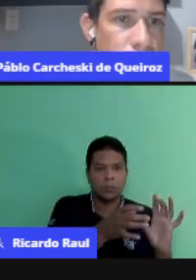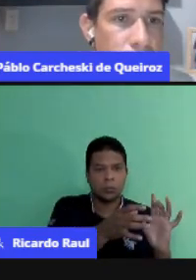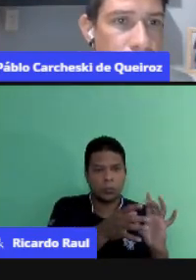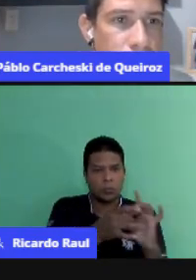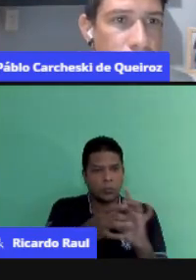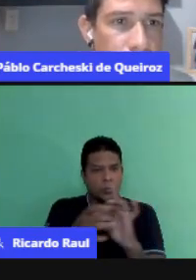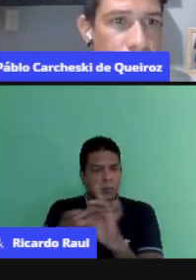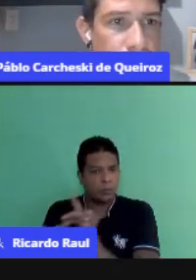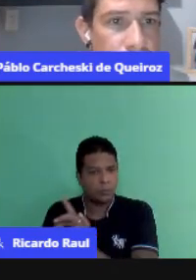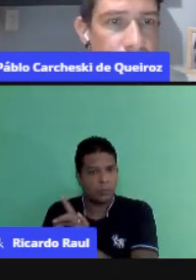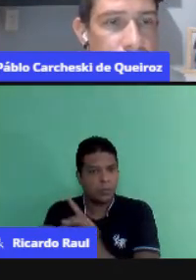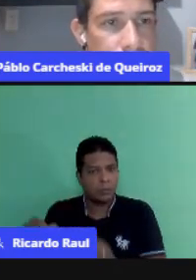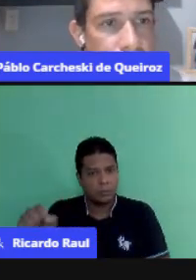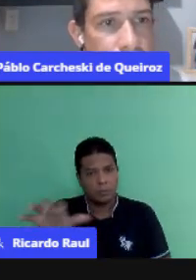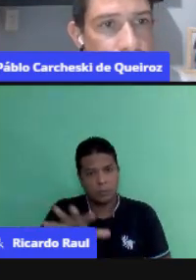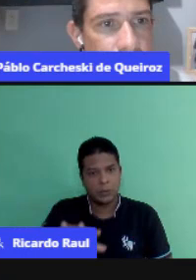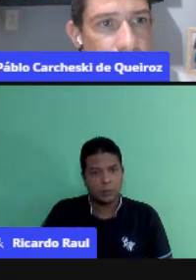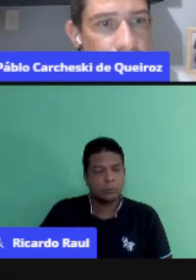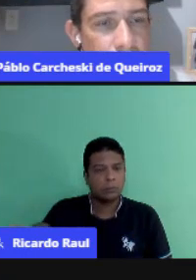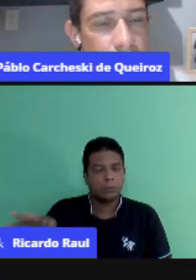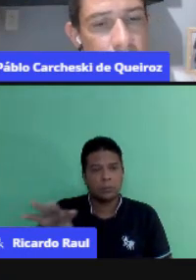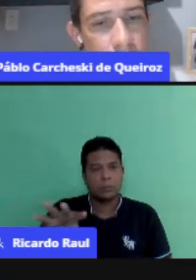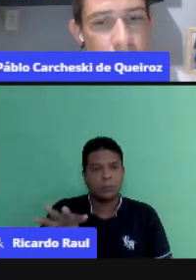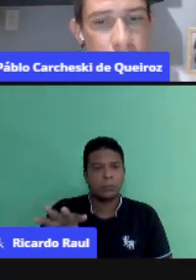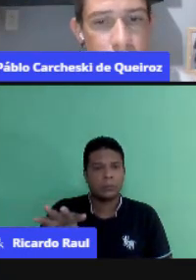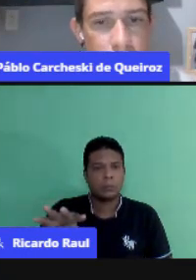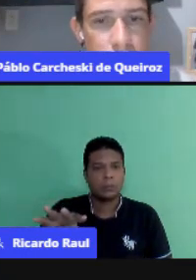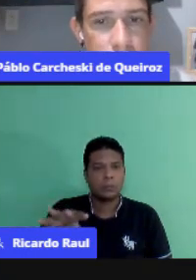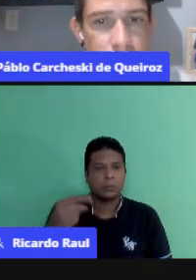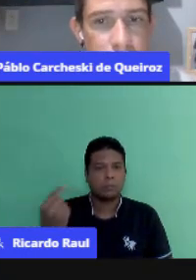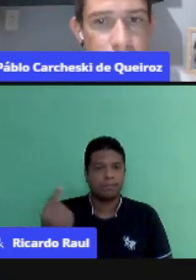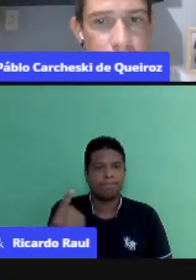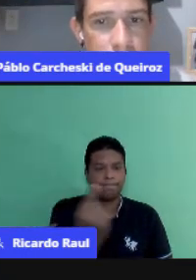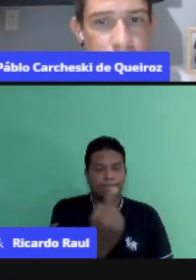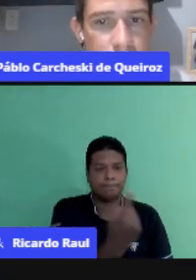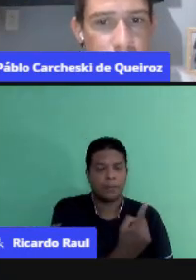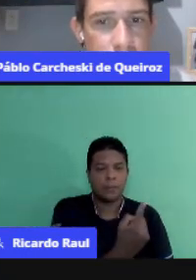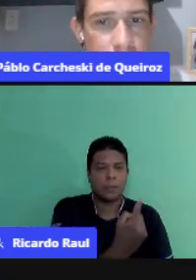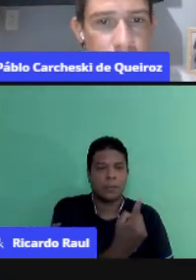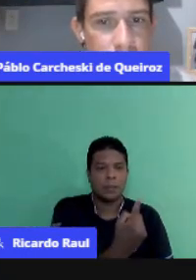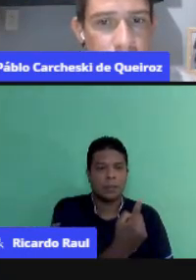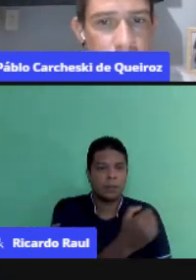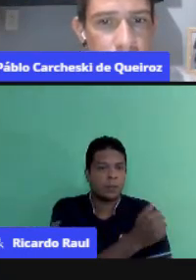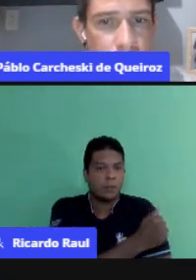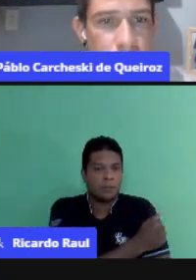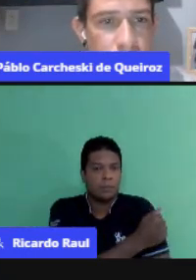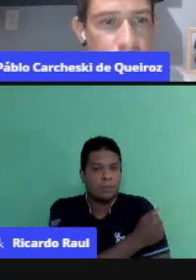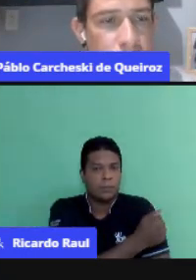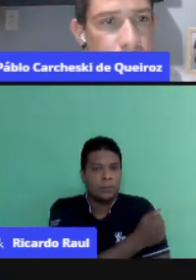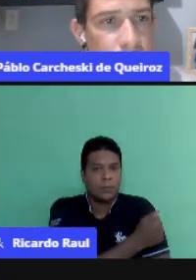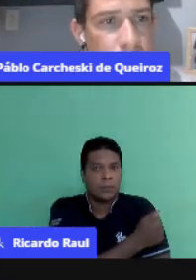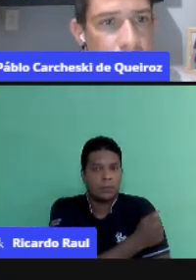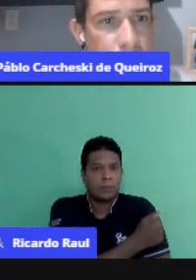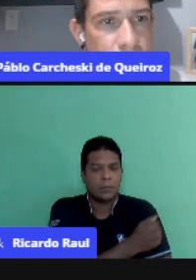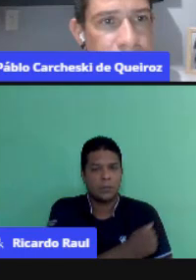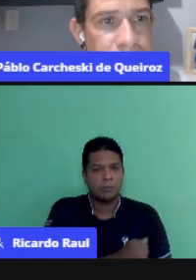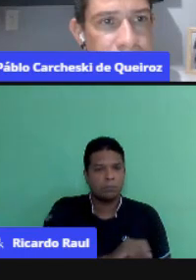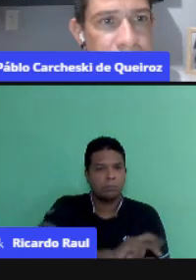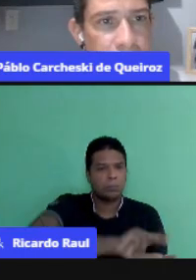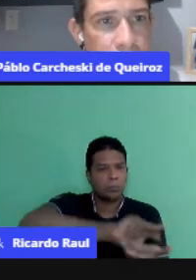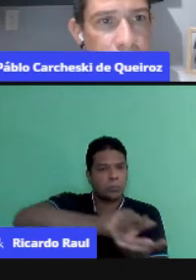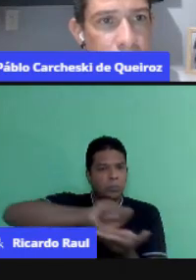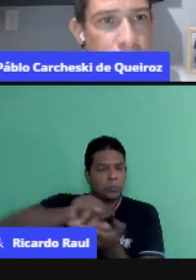né, do contexto, do cotidiano de cada aluno. Então, a gente pode trazer várias situações que